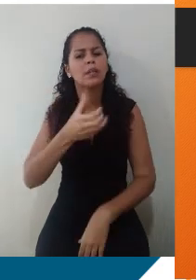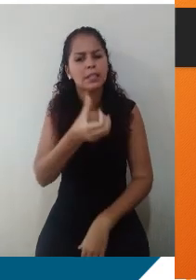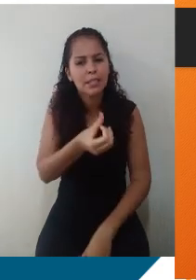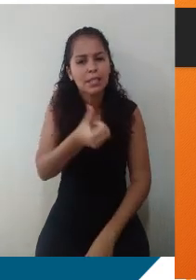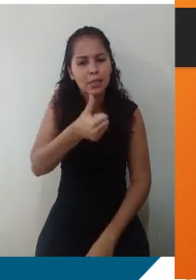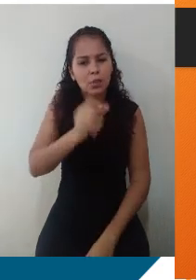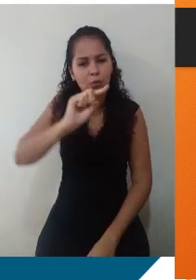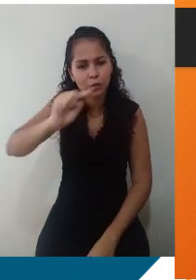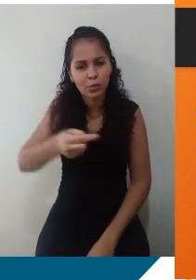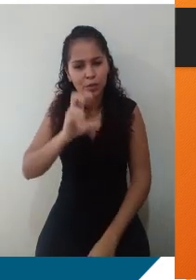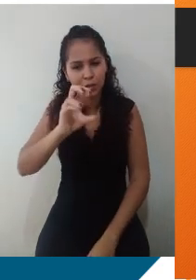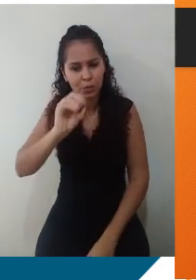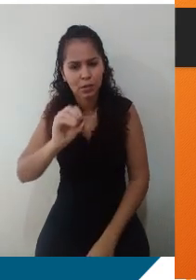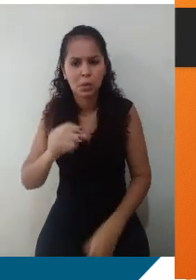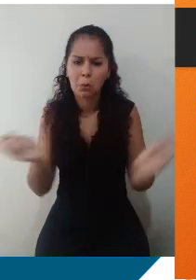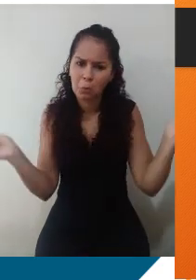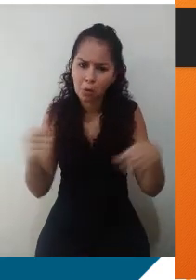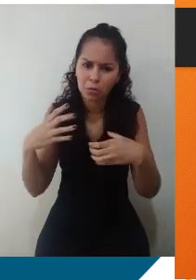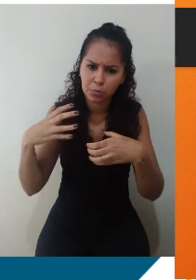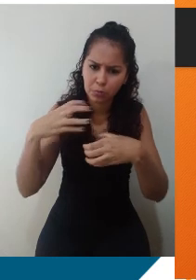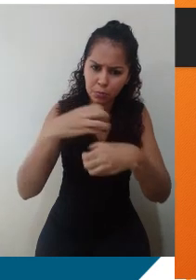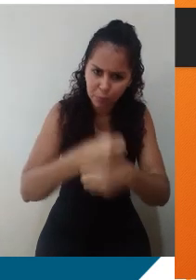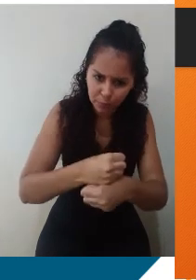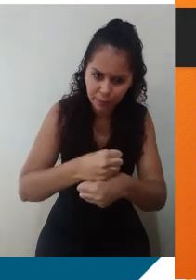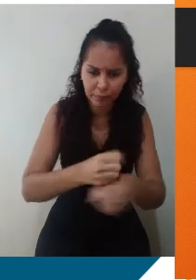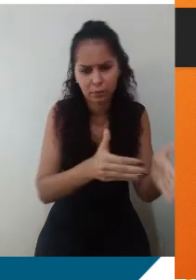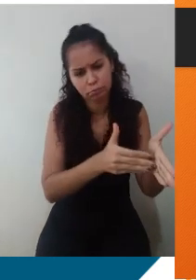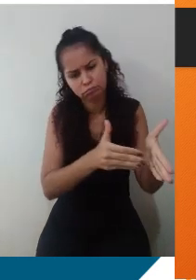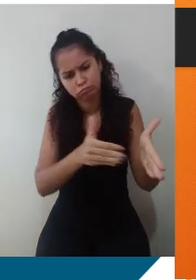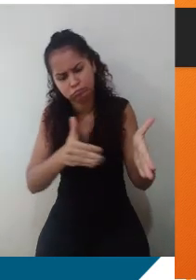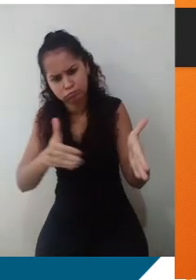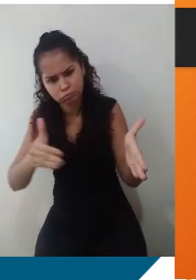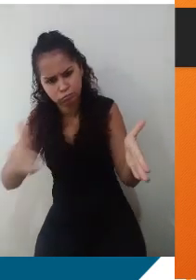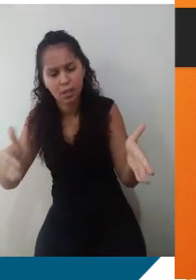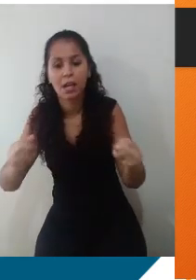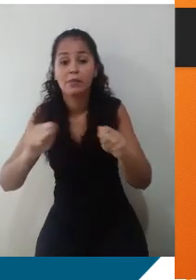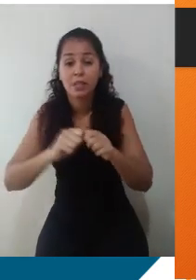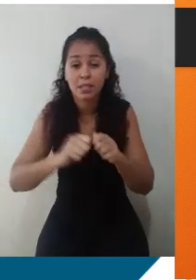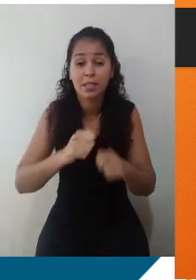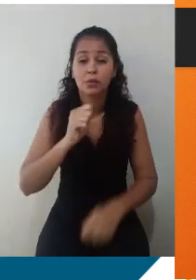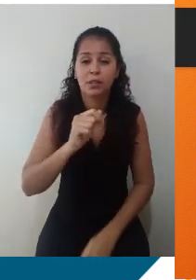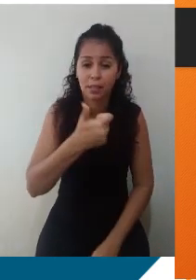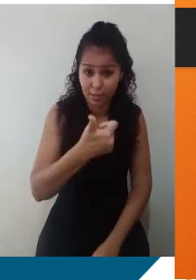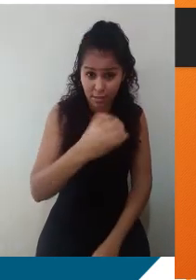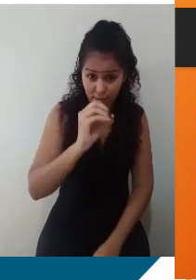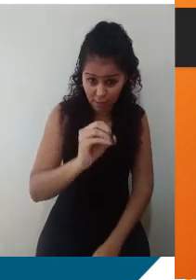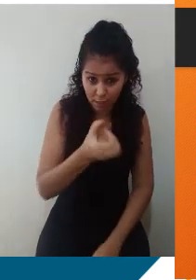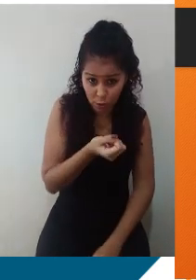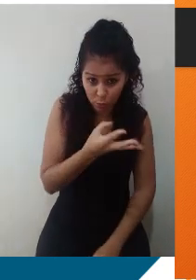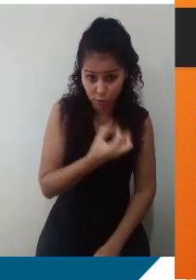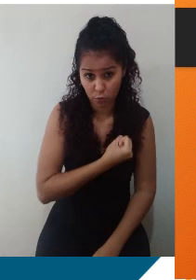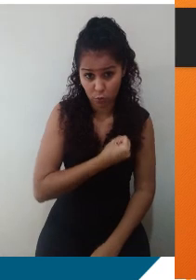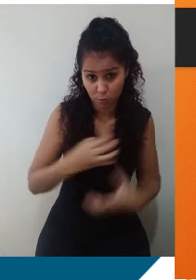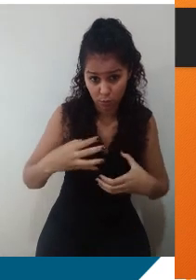pode calcular a soma que começa em 2012 e termina em 2021, fazendo 10, que é a quantidade de